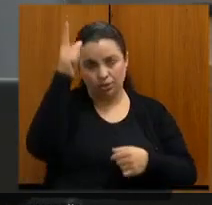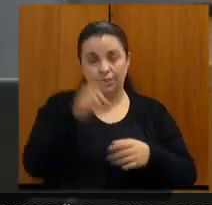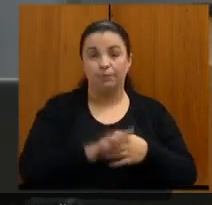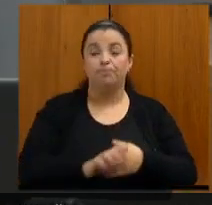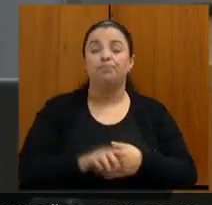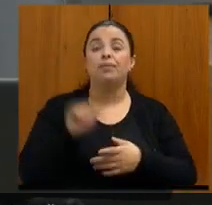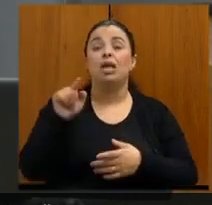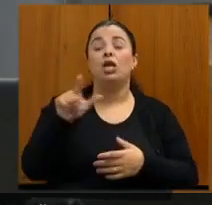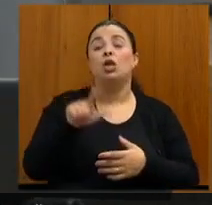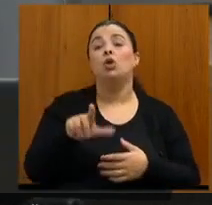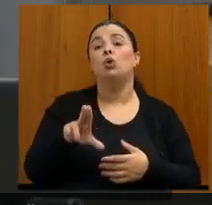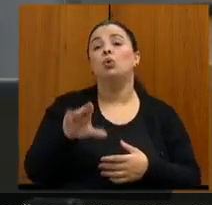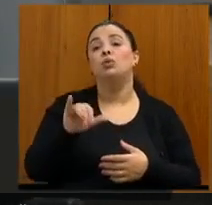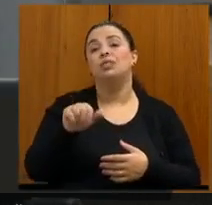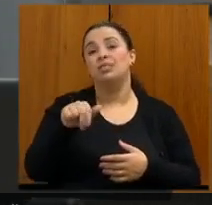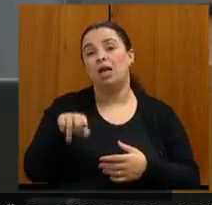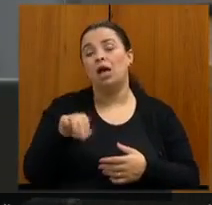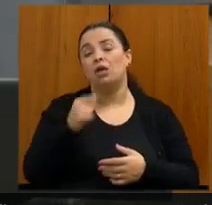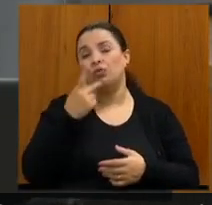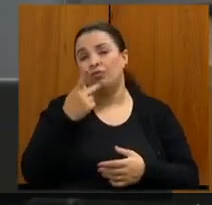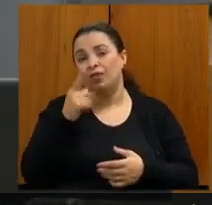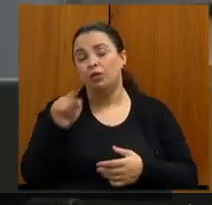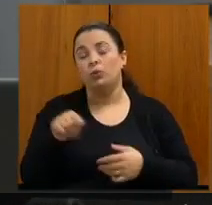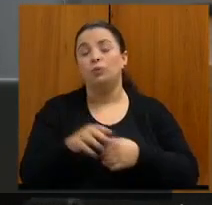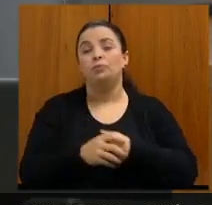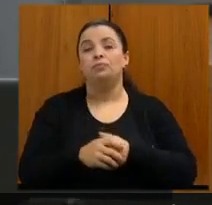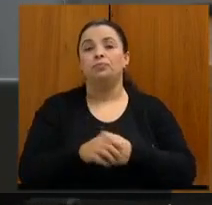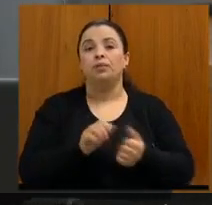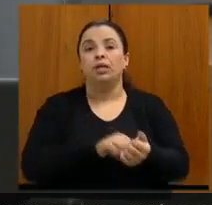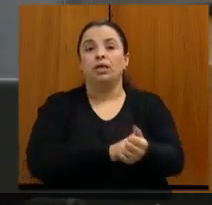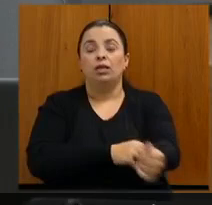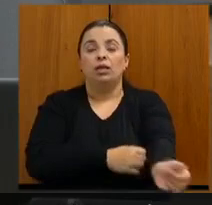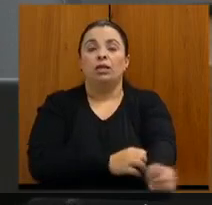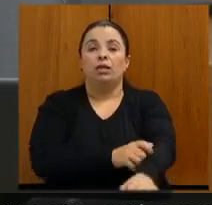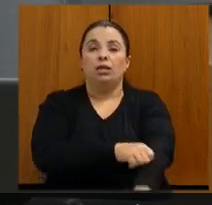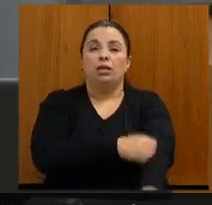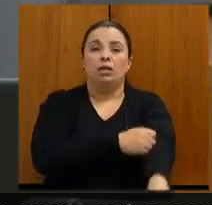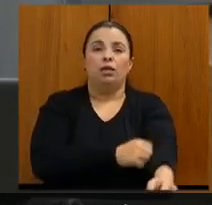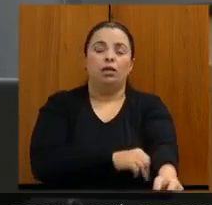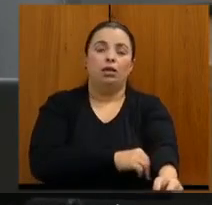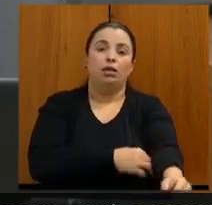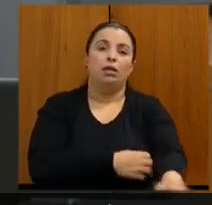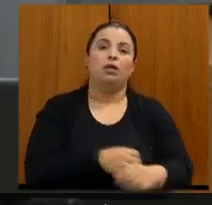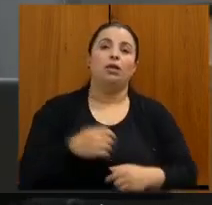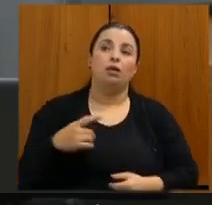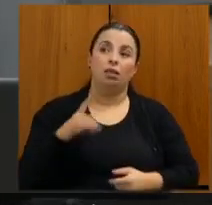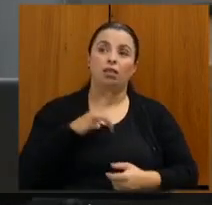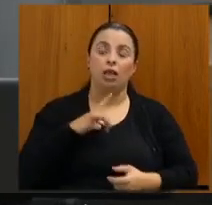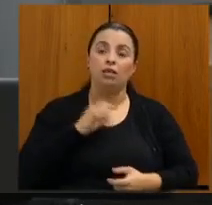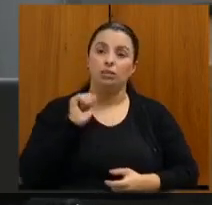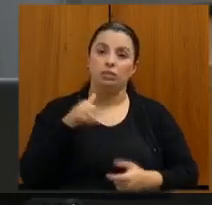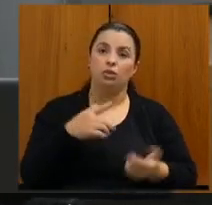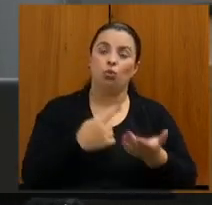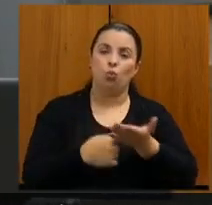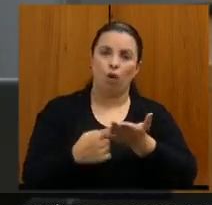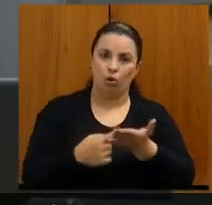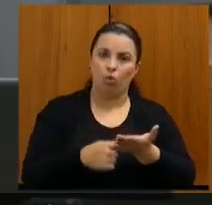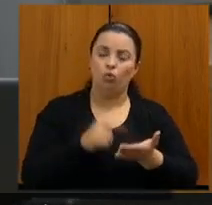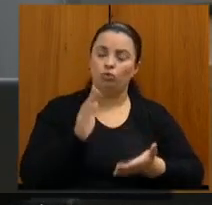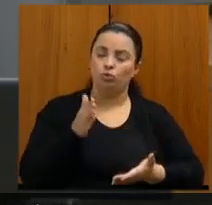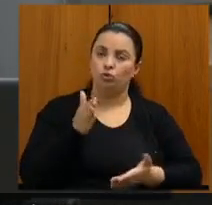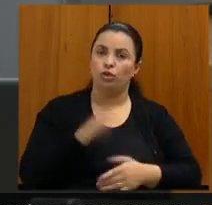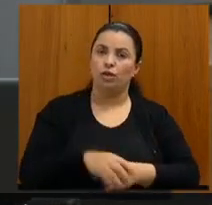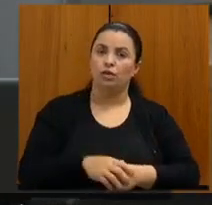passando da fala da mesma e para o Luciano de fato é isso né gente tem um acordo que foi